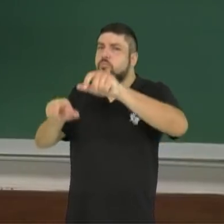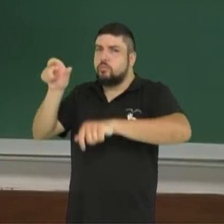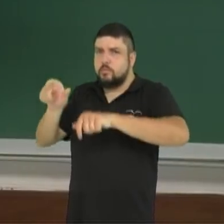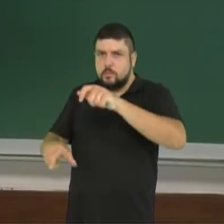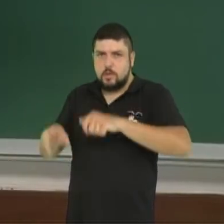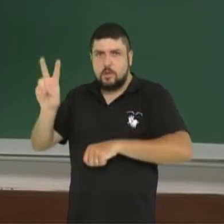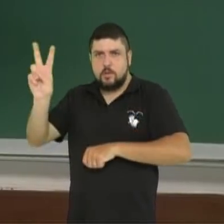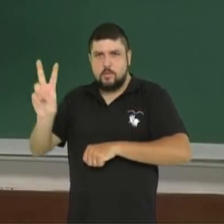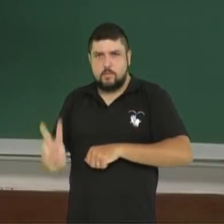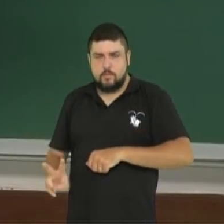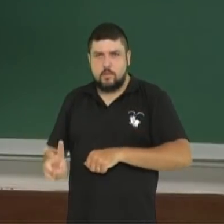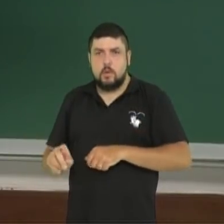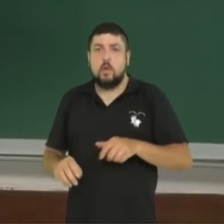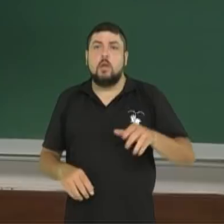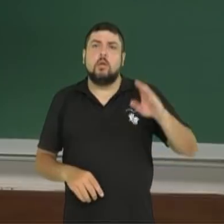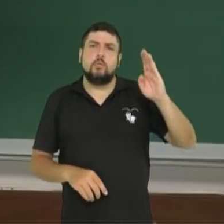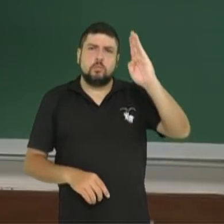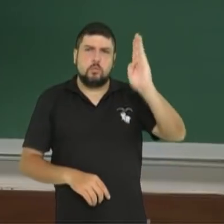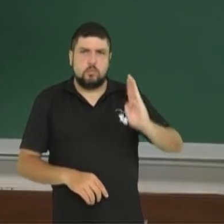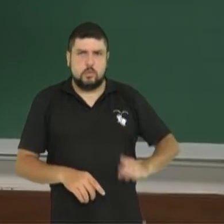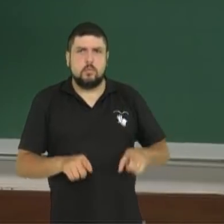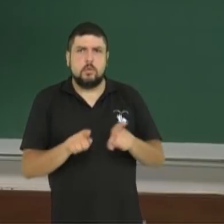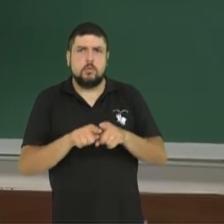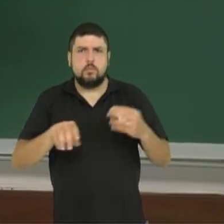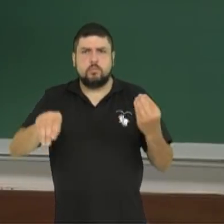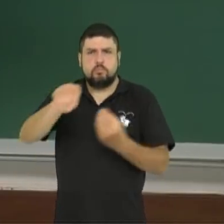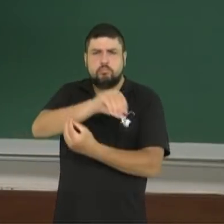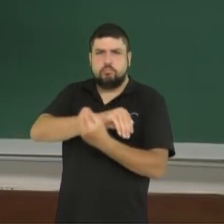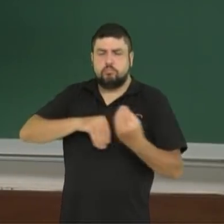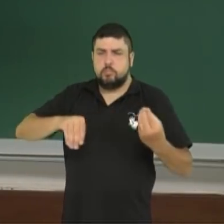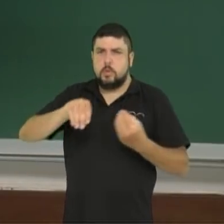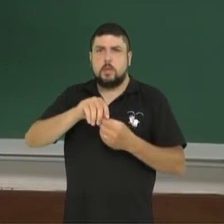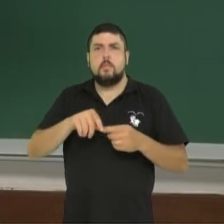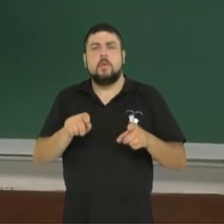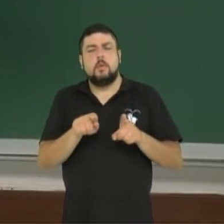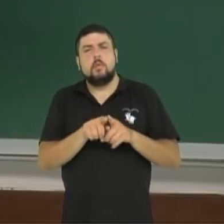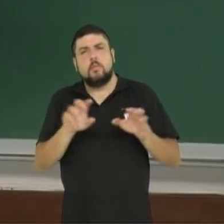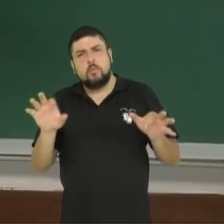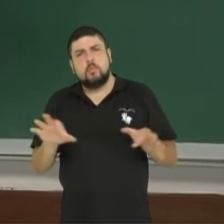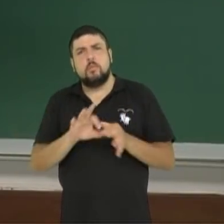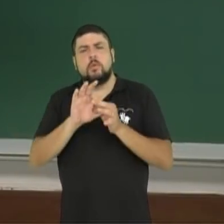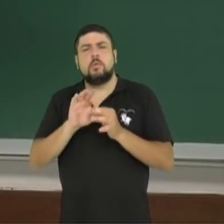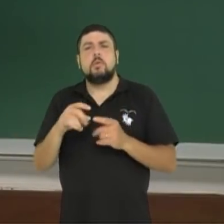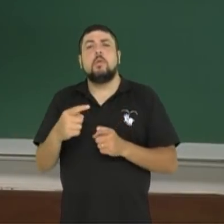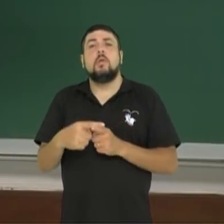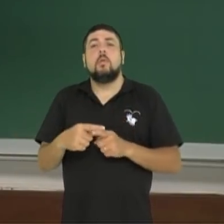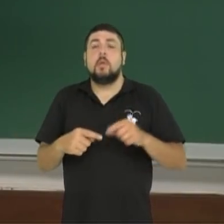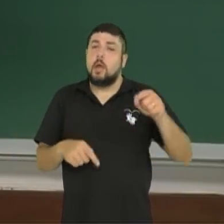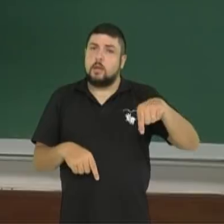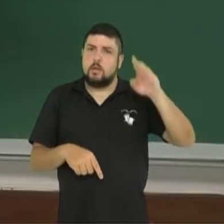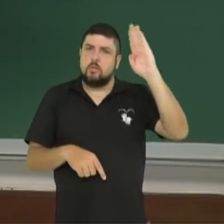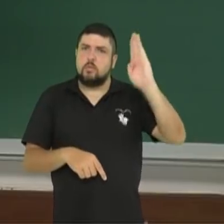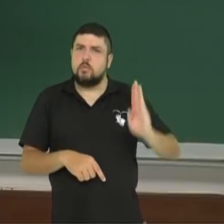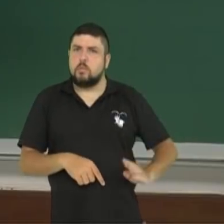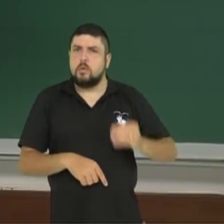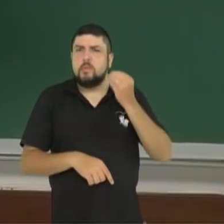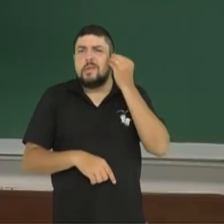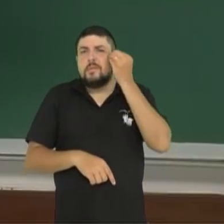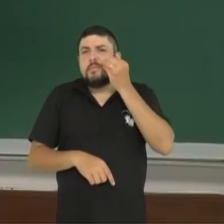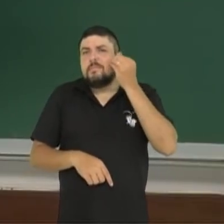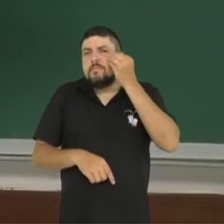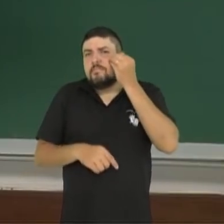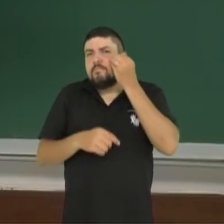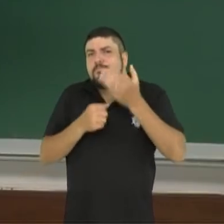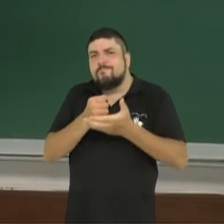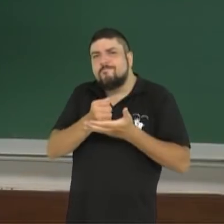sim. Né? É possível que aí esteja, com certeza os brasileiros também estão envolvidos, porque são os brasileiros que vão tentar, né,